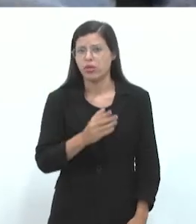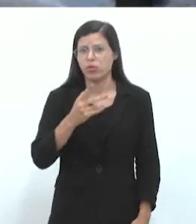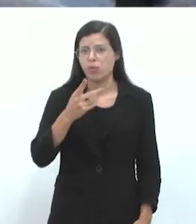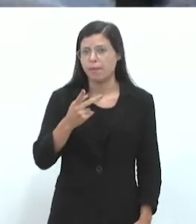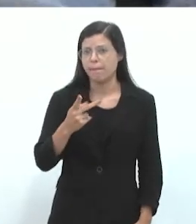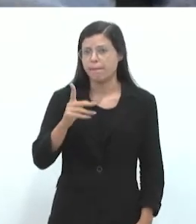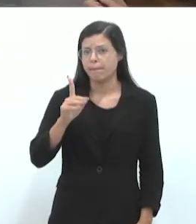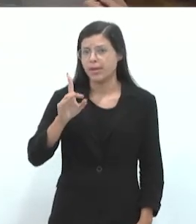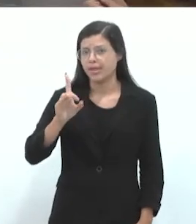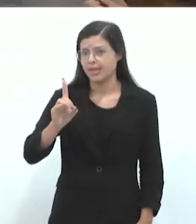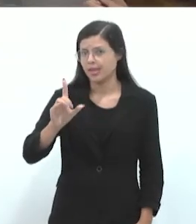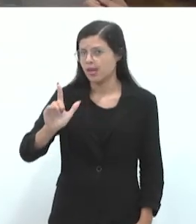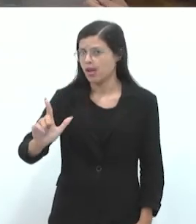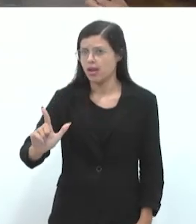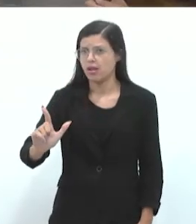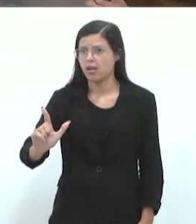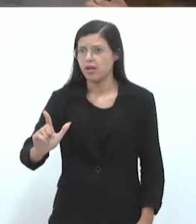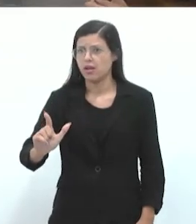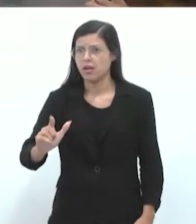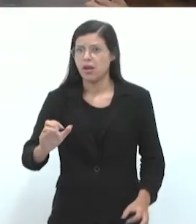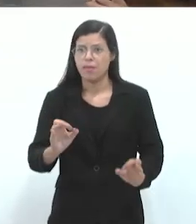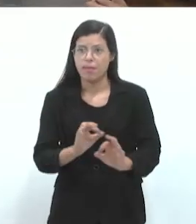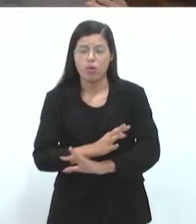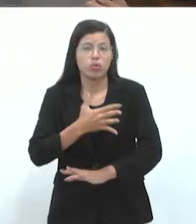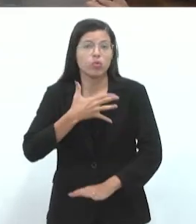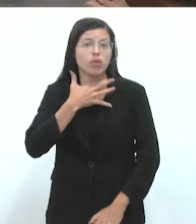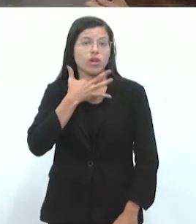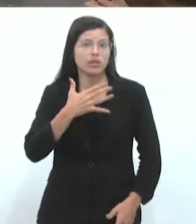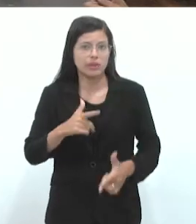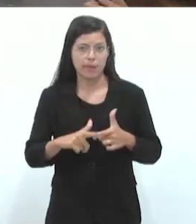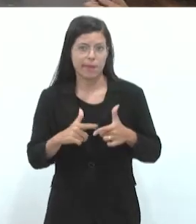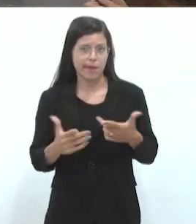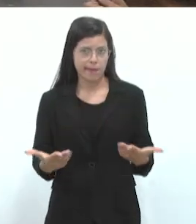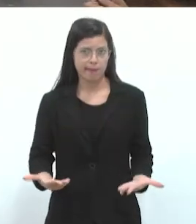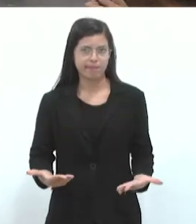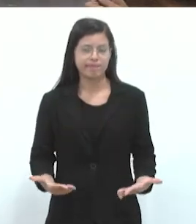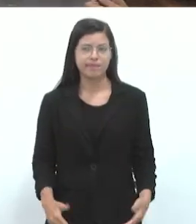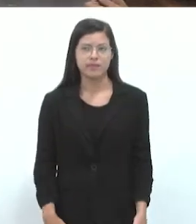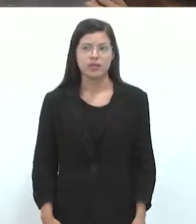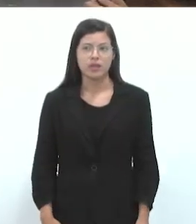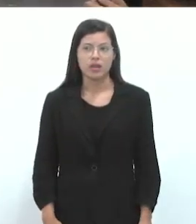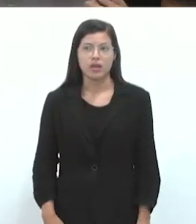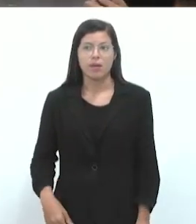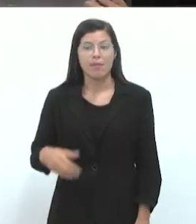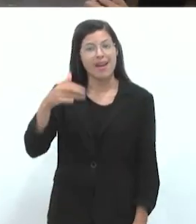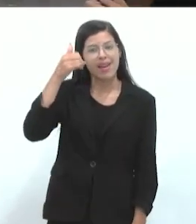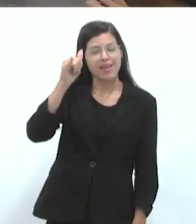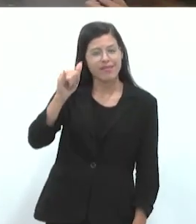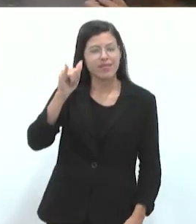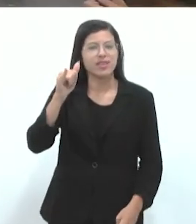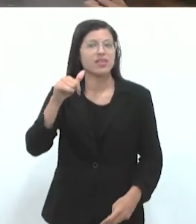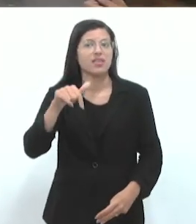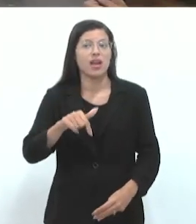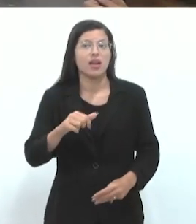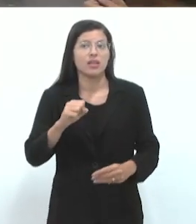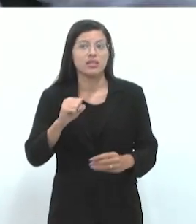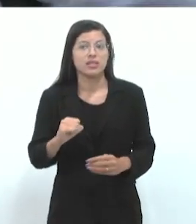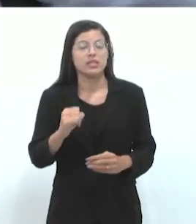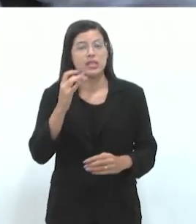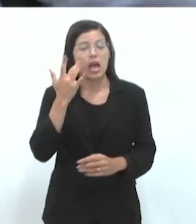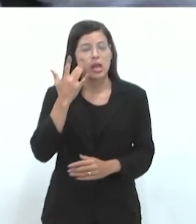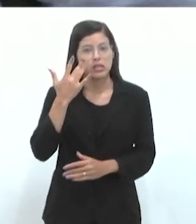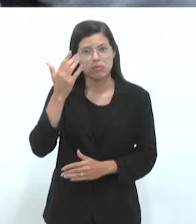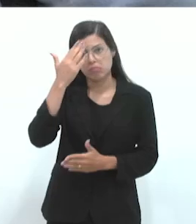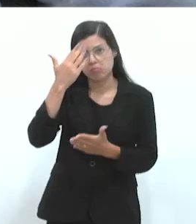crise. Não. É para não abrir a crise, faz um normativo, se acha que a lei é inconstitucional, vai ao